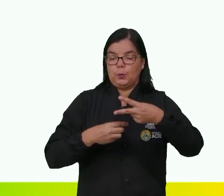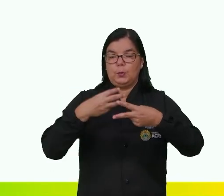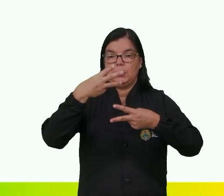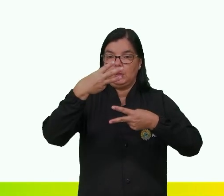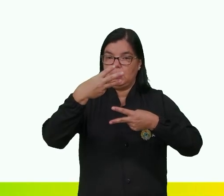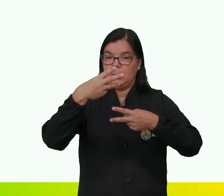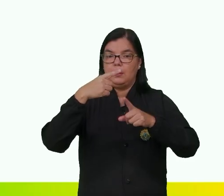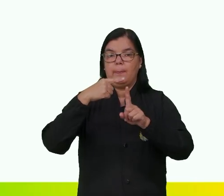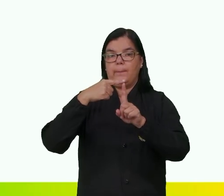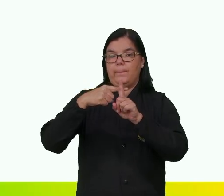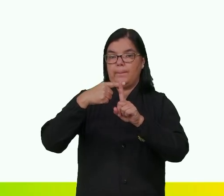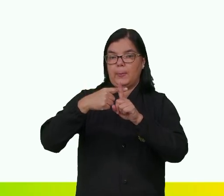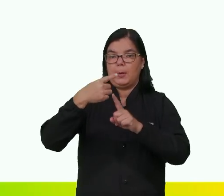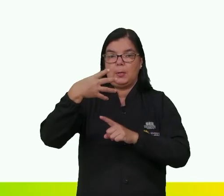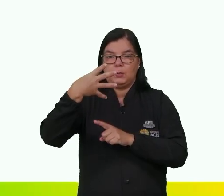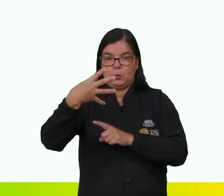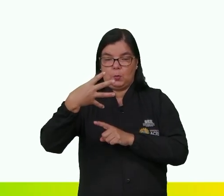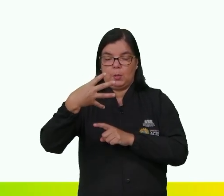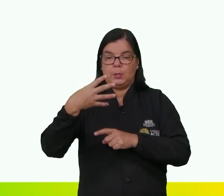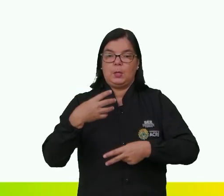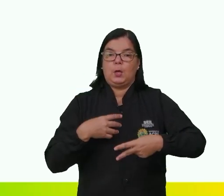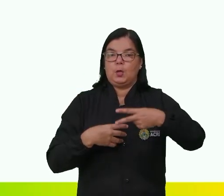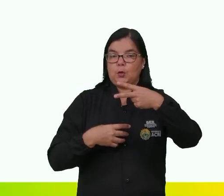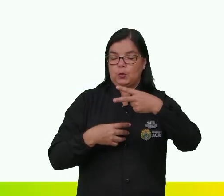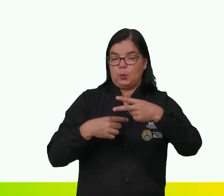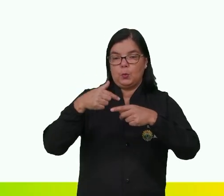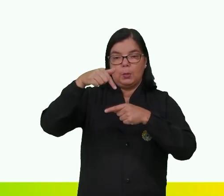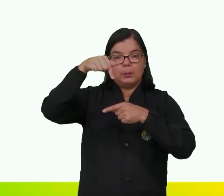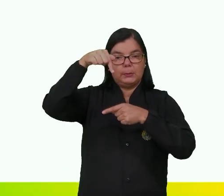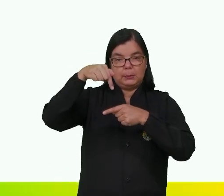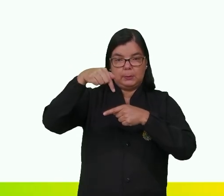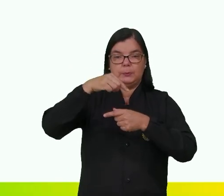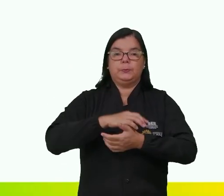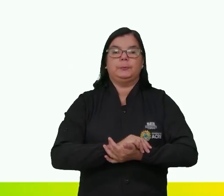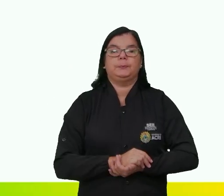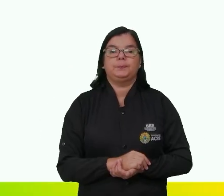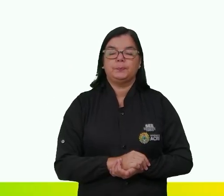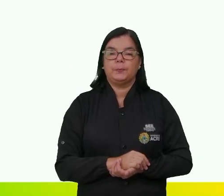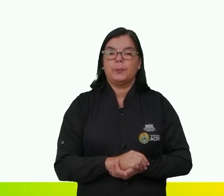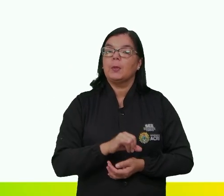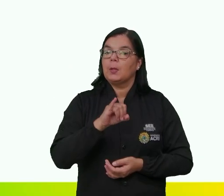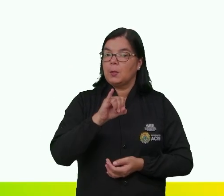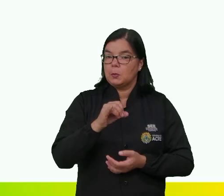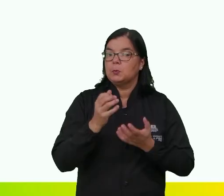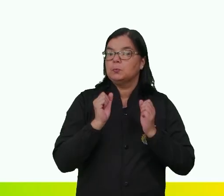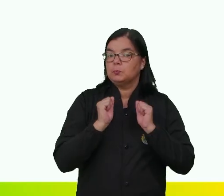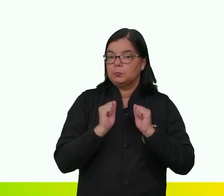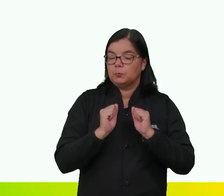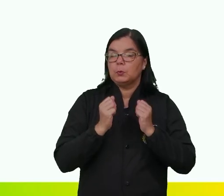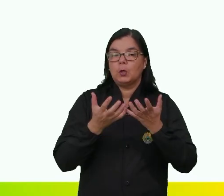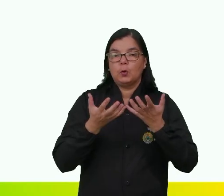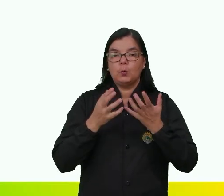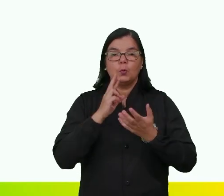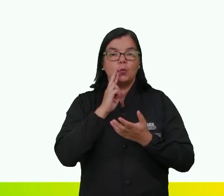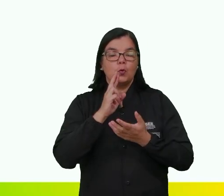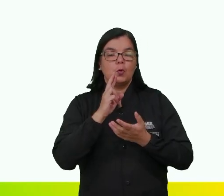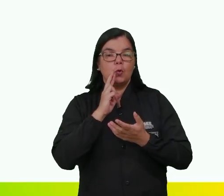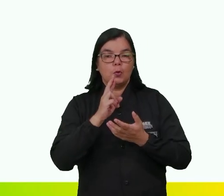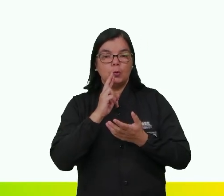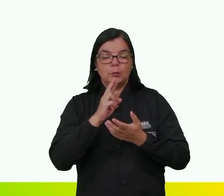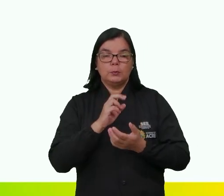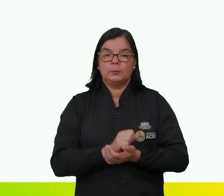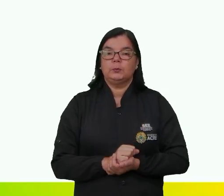mais 4, que é 2 elevado à sétima potência. Se você quiser, você pode colocar o resultado disso aí, que